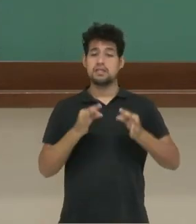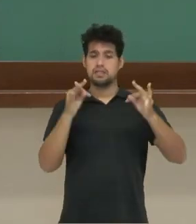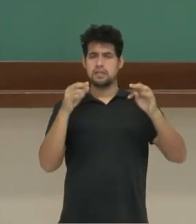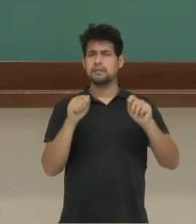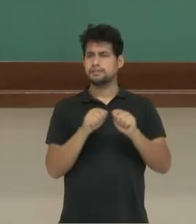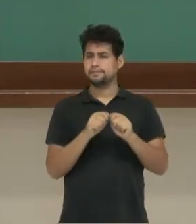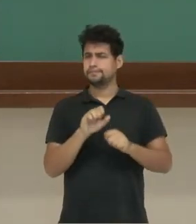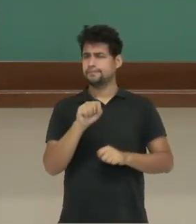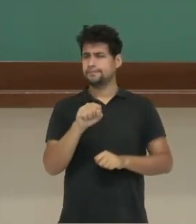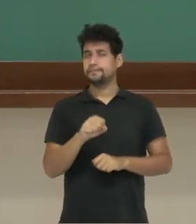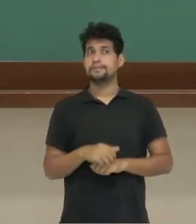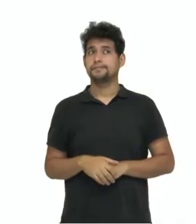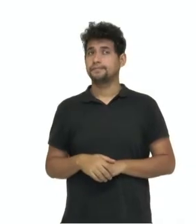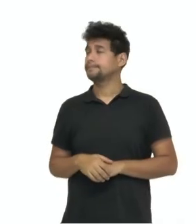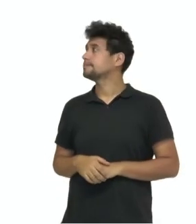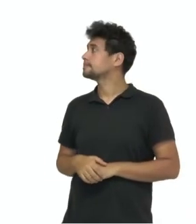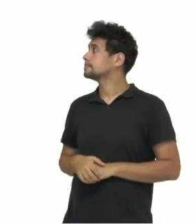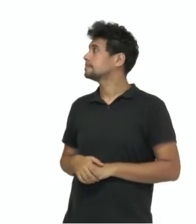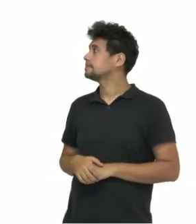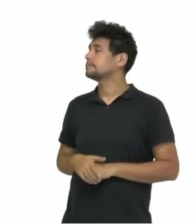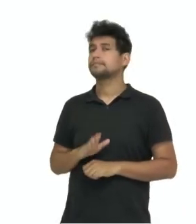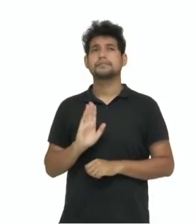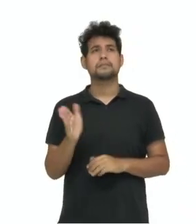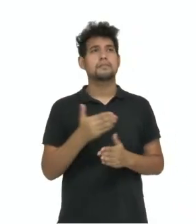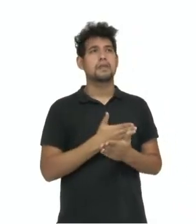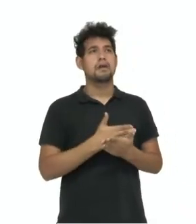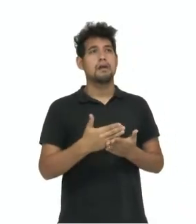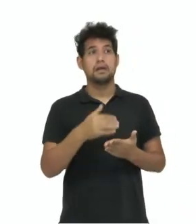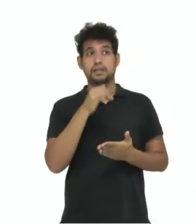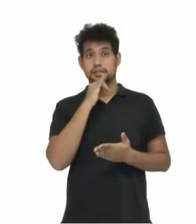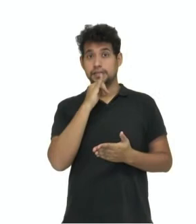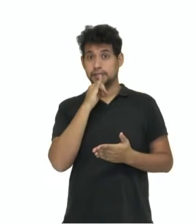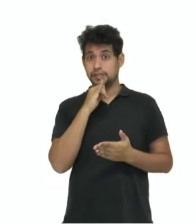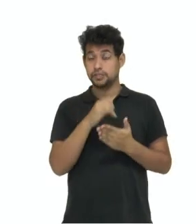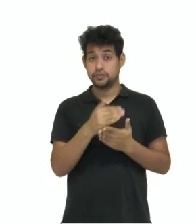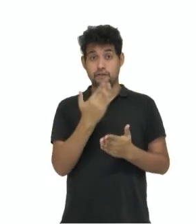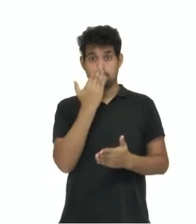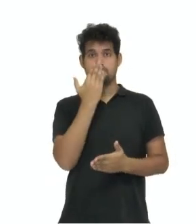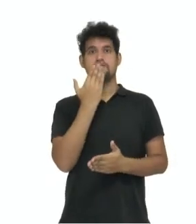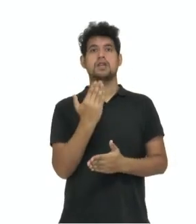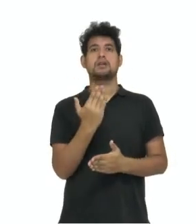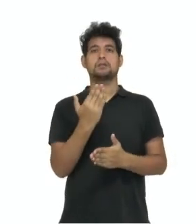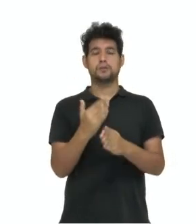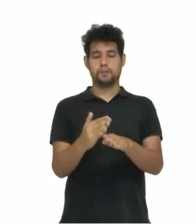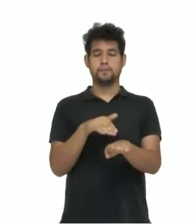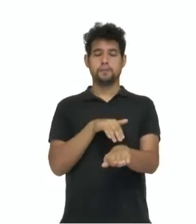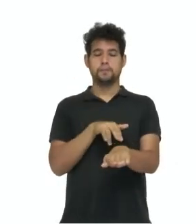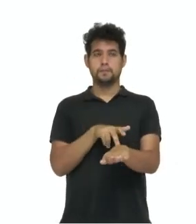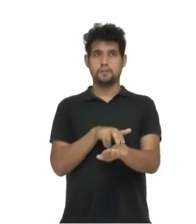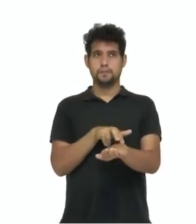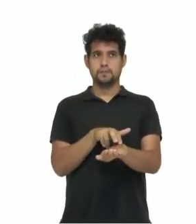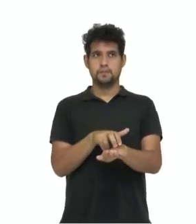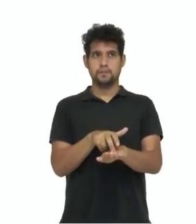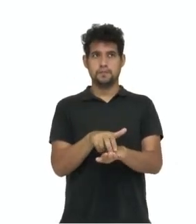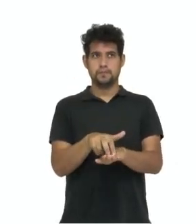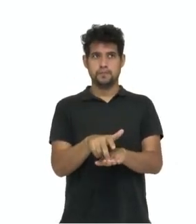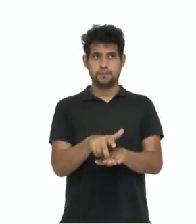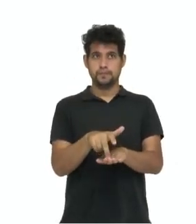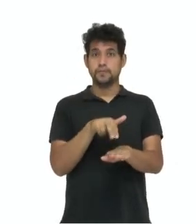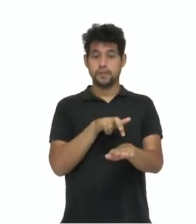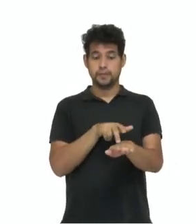executada. Então, olha só, ele começa correndo de frente para a linha, né? De frente para a